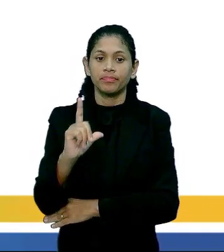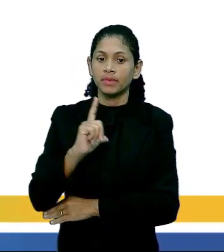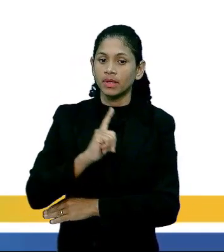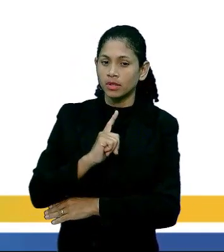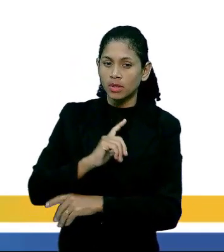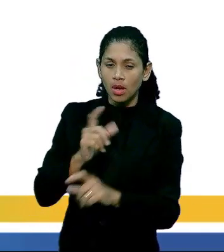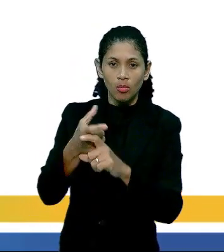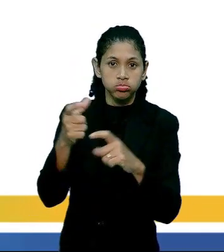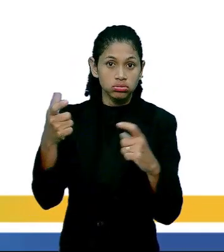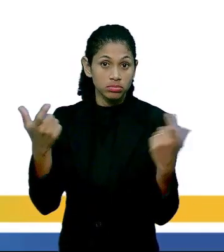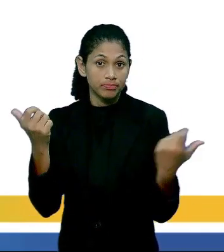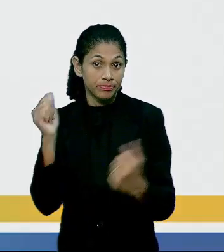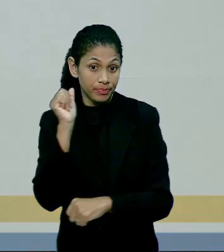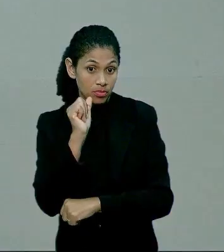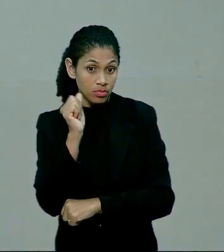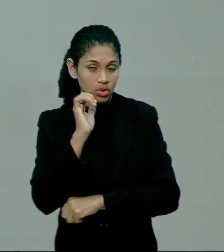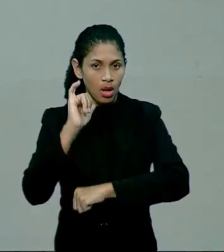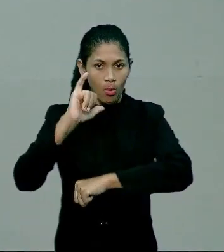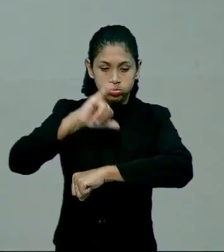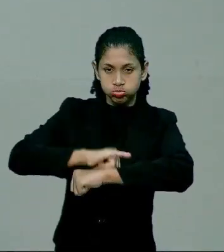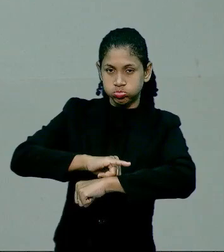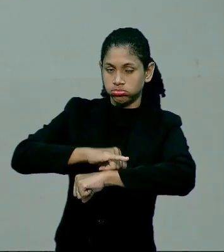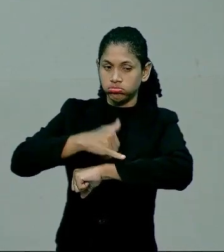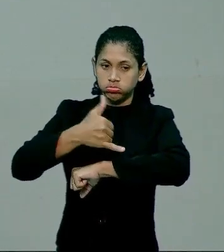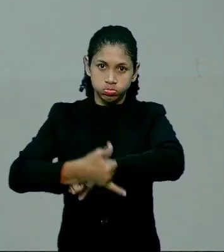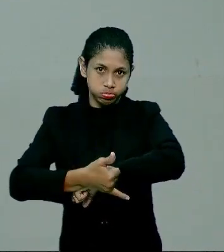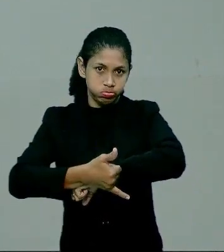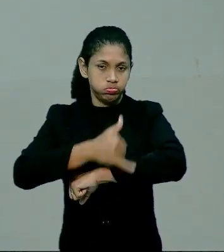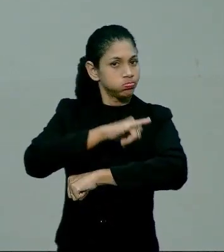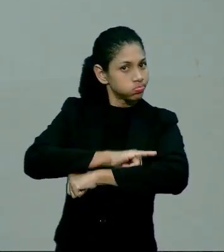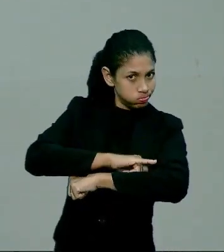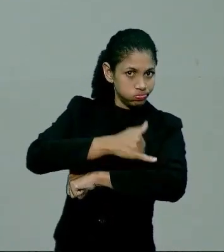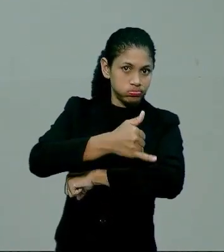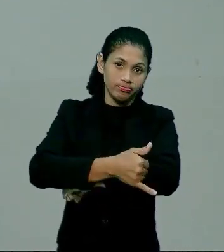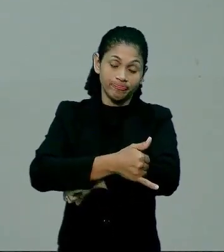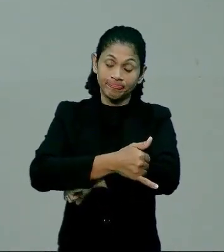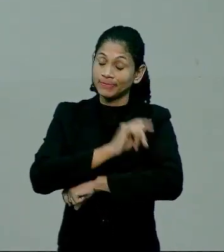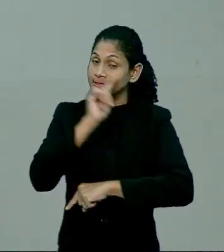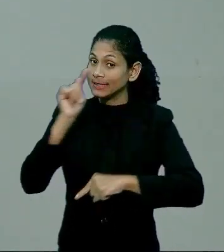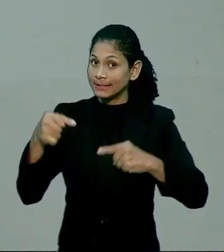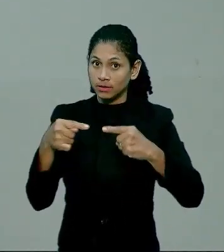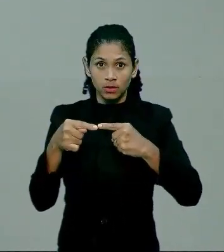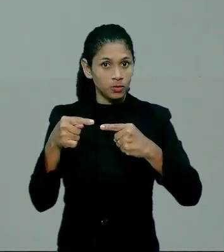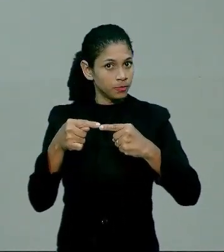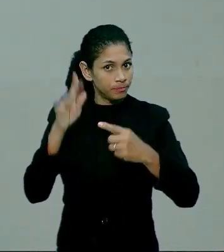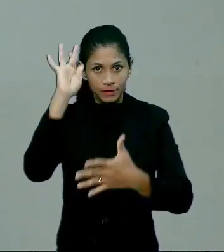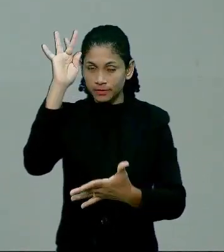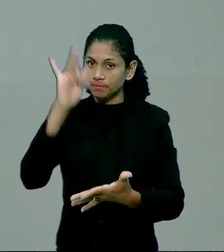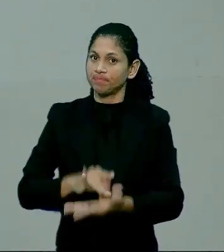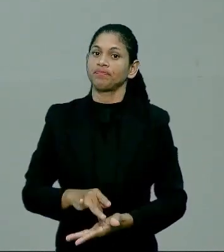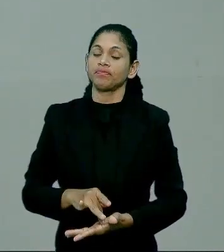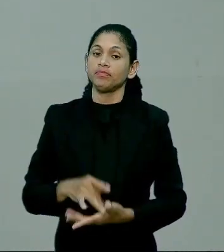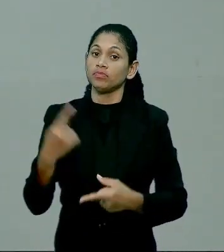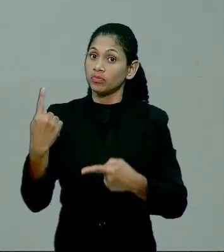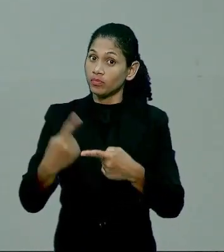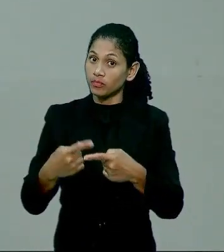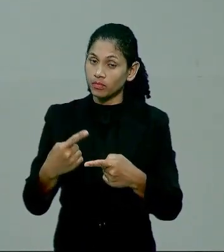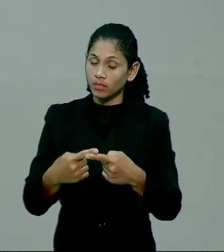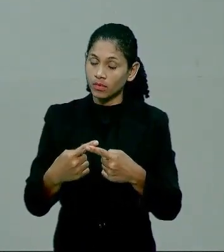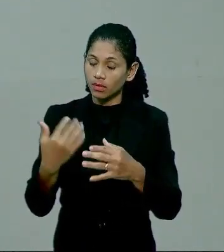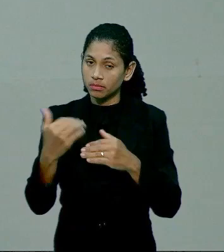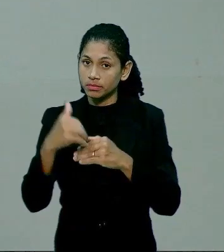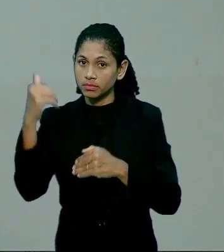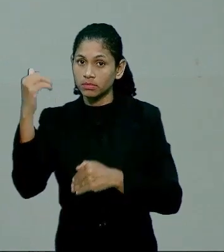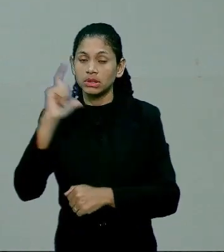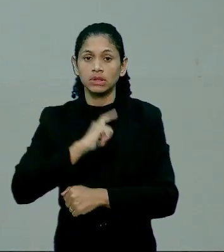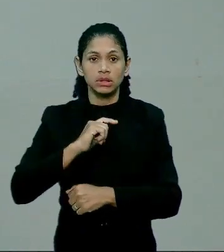B possui em sua maioria mulheres obesas. Isso daí provavelmente não condiz com a realidade, e até porque por mais que uma